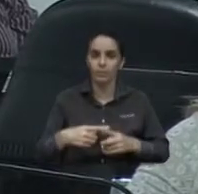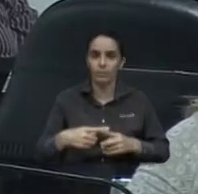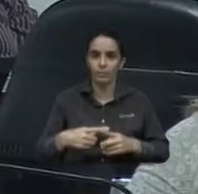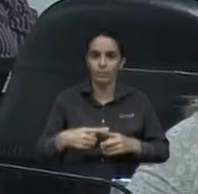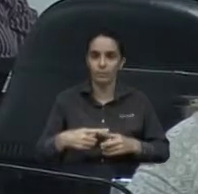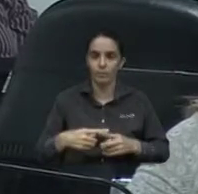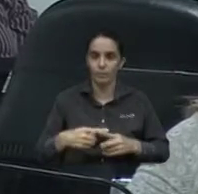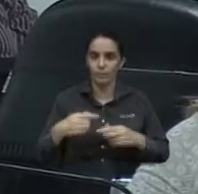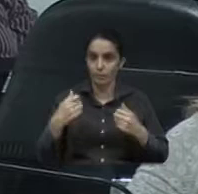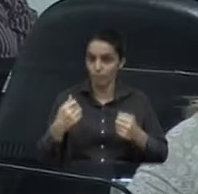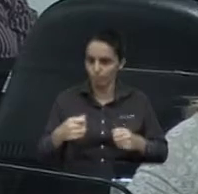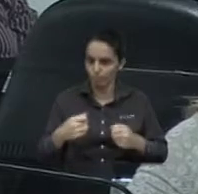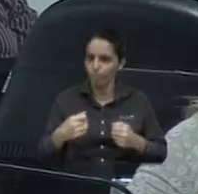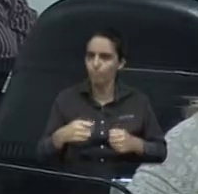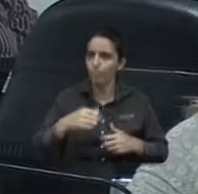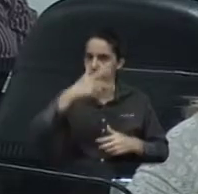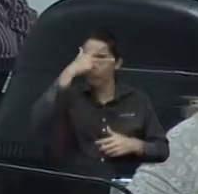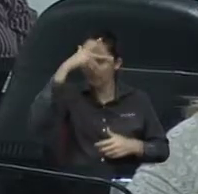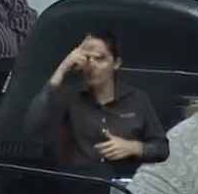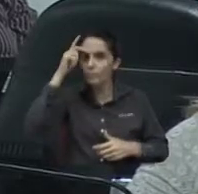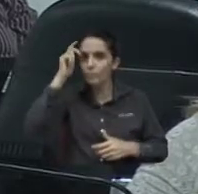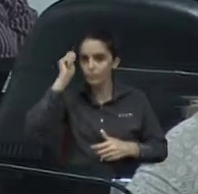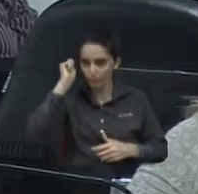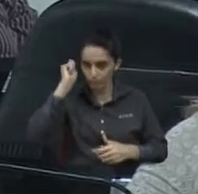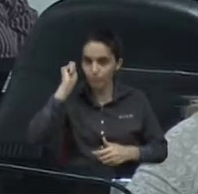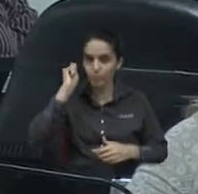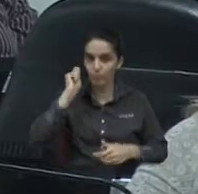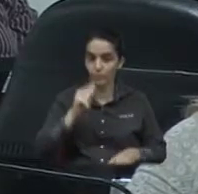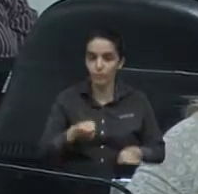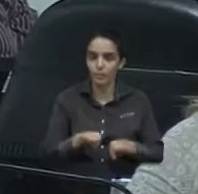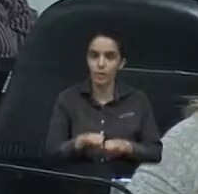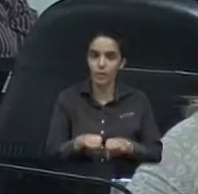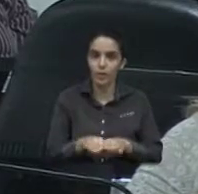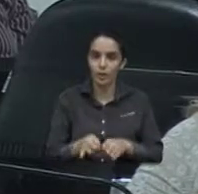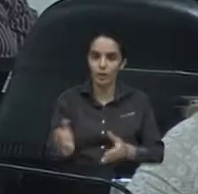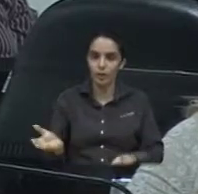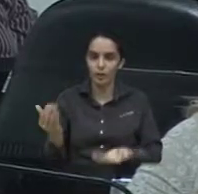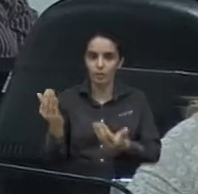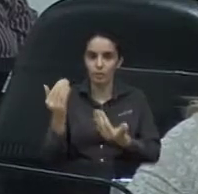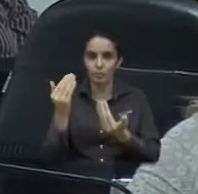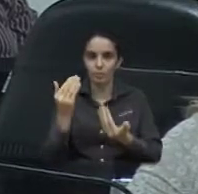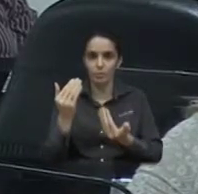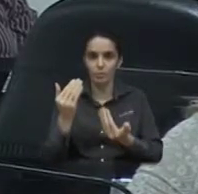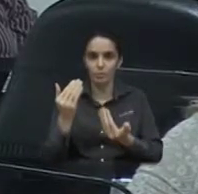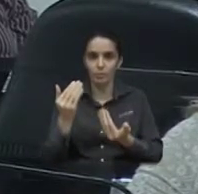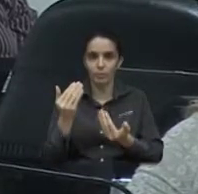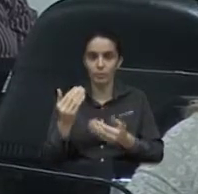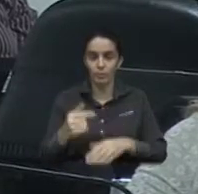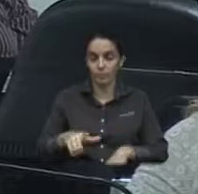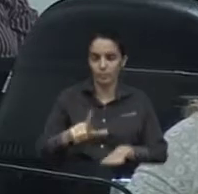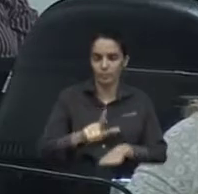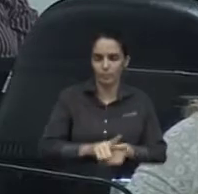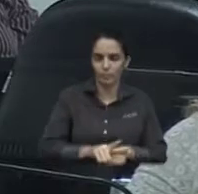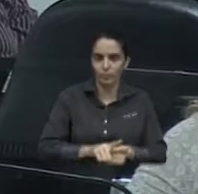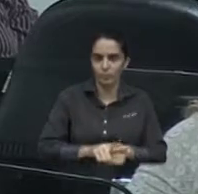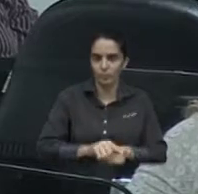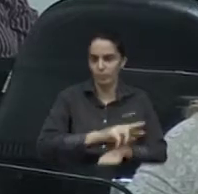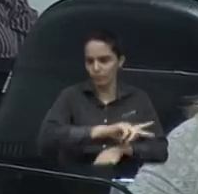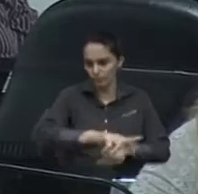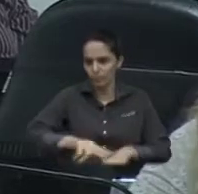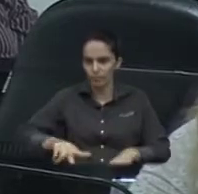do executivo, mas tem que partir também um incentivo para o comércio local. Hoje, andando pela